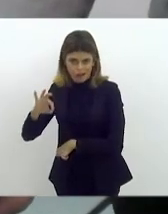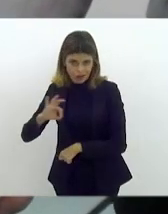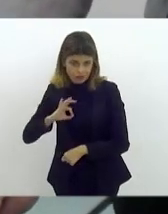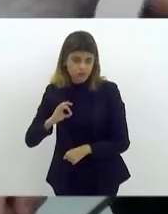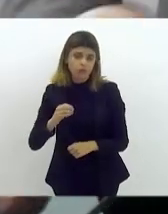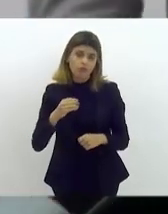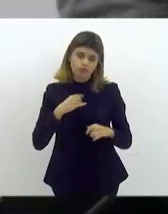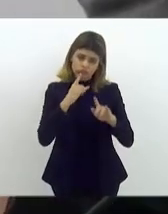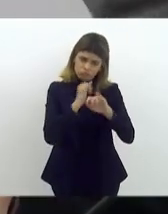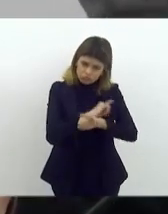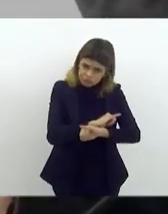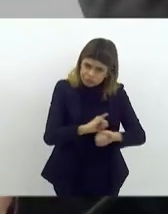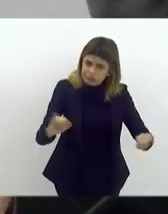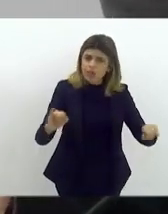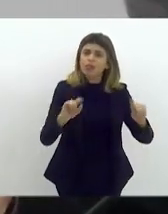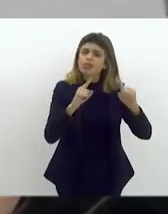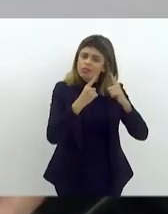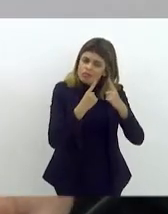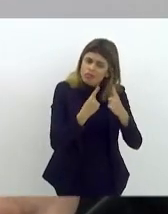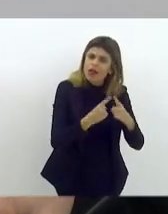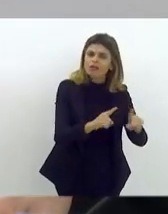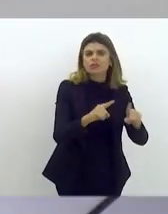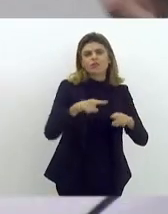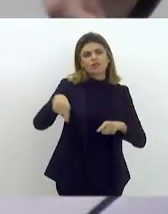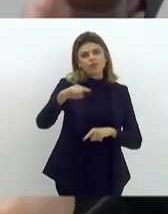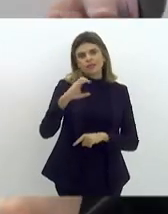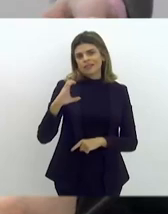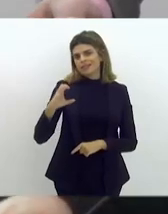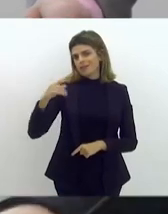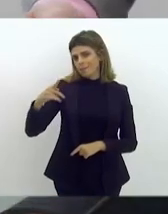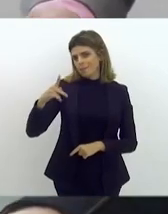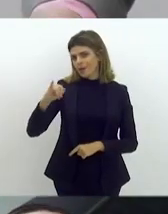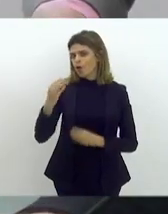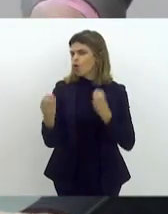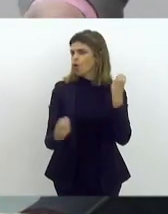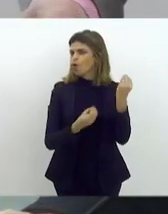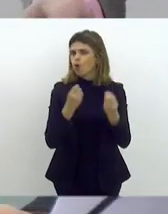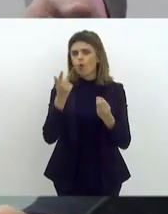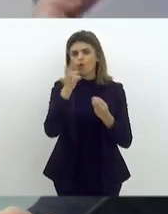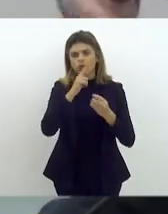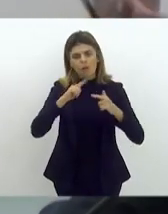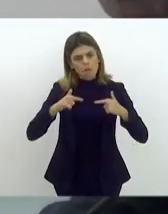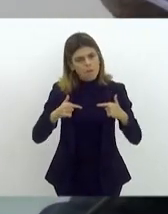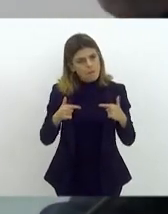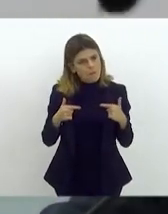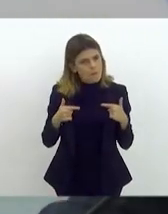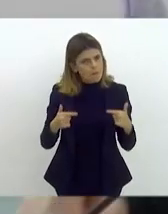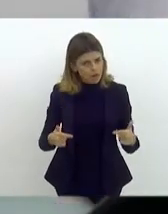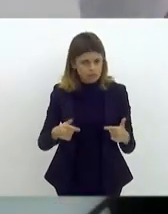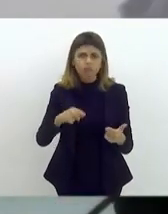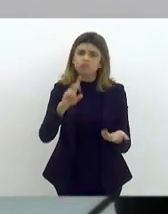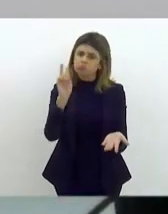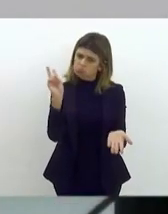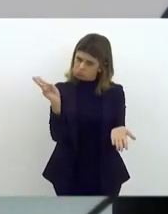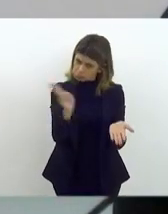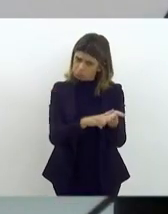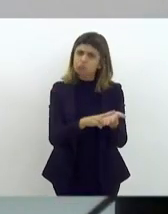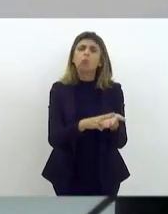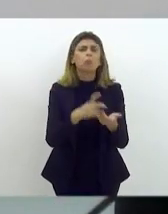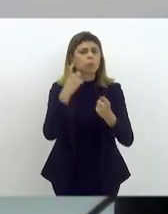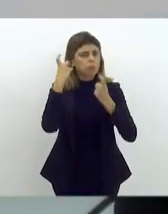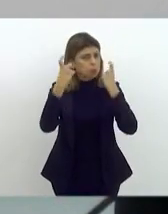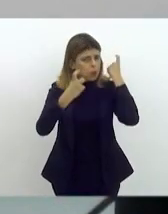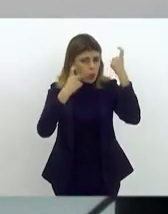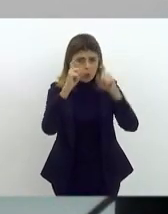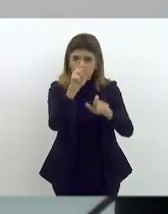para CPI De que modo a gente pode avançar Nesse sentido porque isso realmente é um fato que é preocupante para